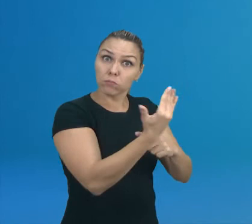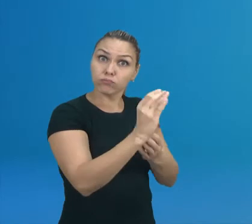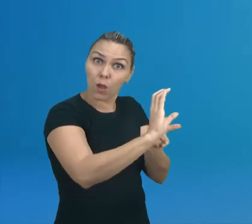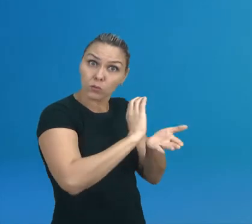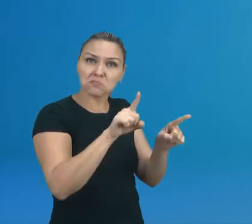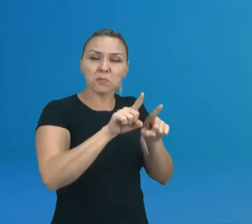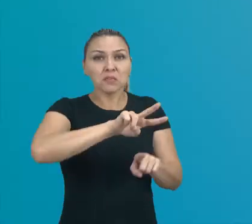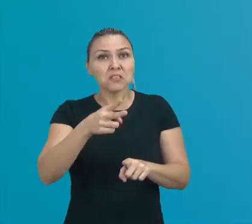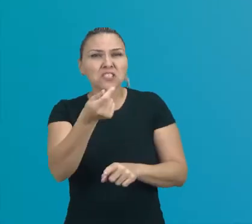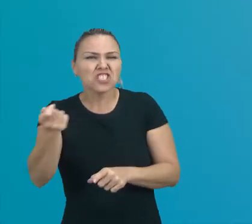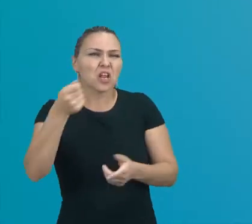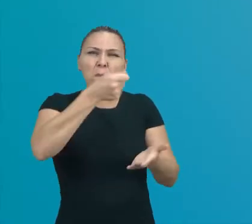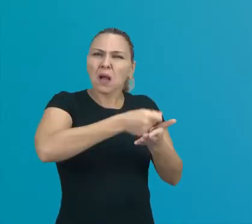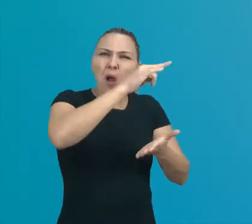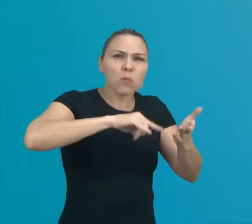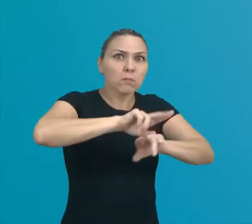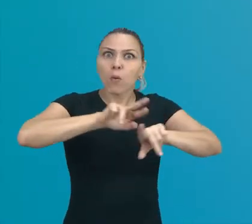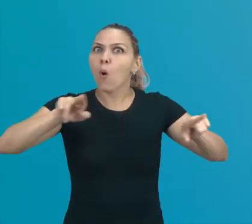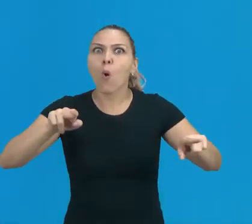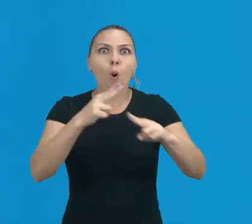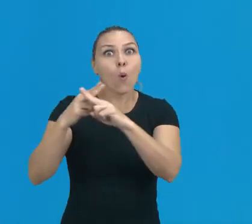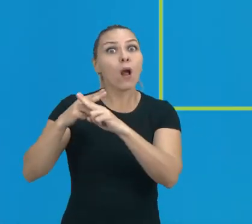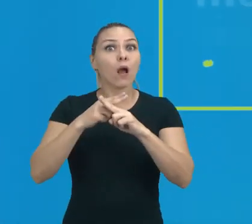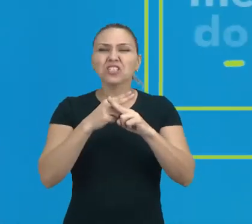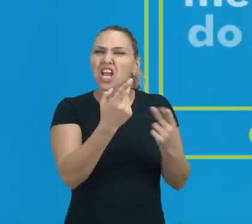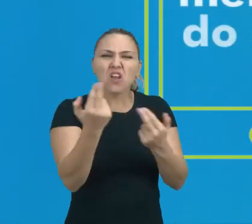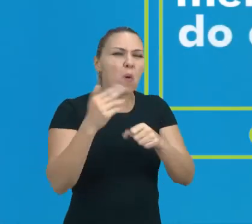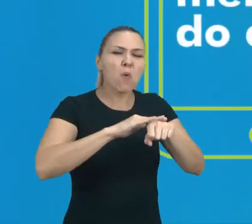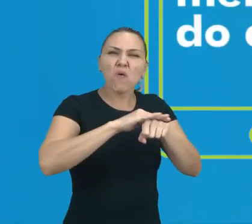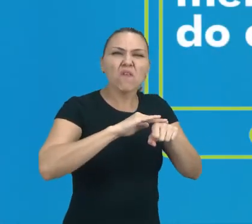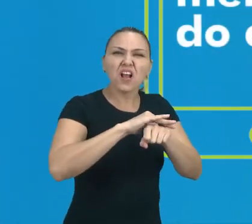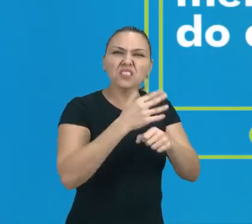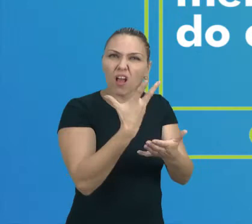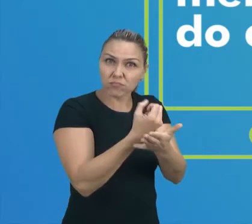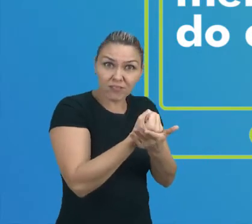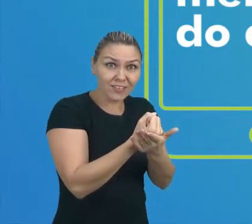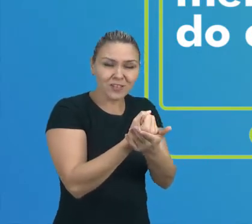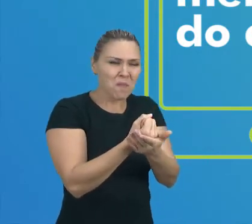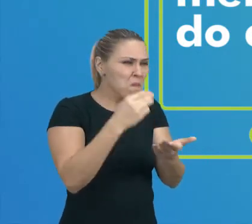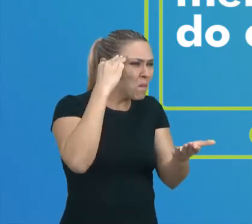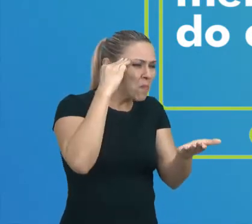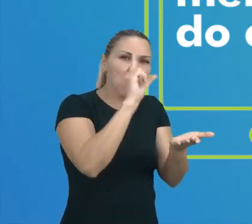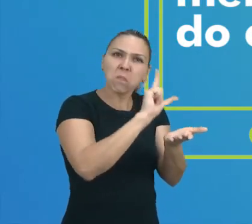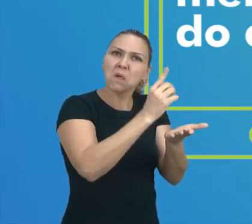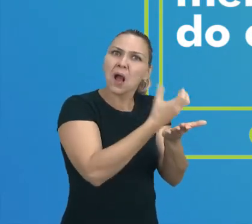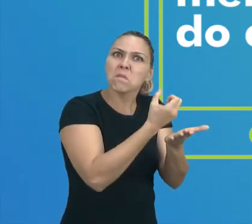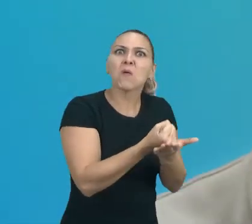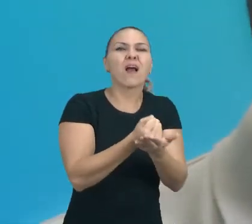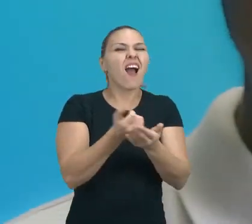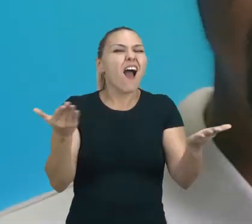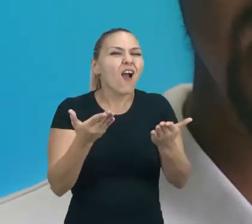seu auxílio, transferir dinheiro, pagar contas e muito mais. O Caixa Tem funciona igual ao seu aplicativo de conversa e ocupa pouca